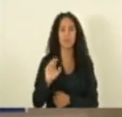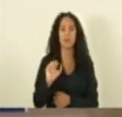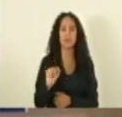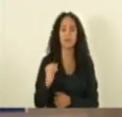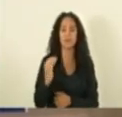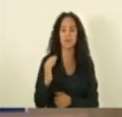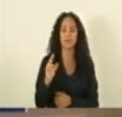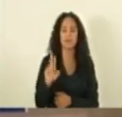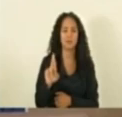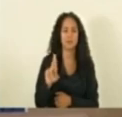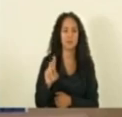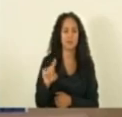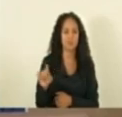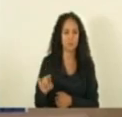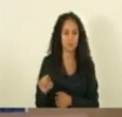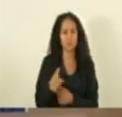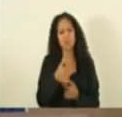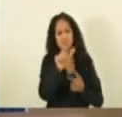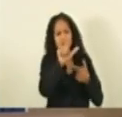outros no dia a dia